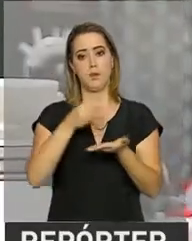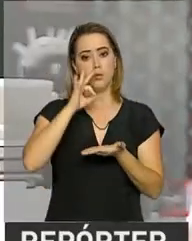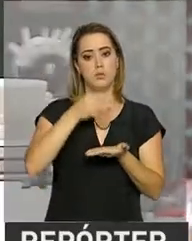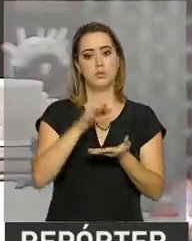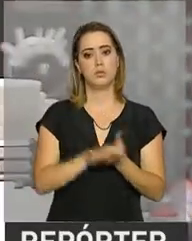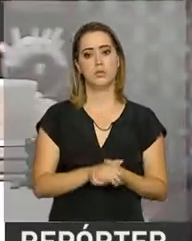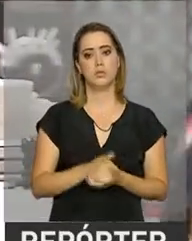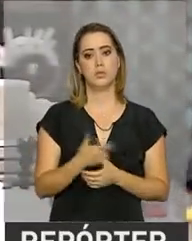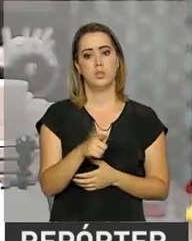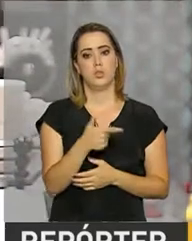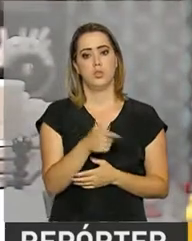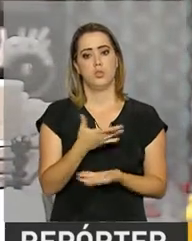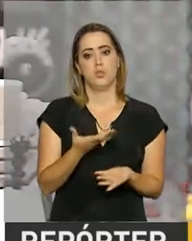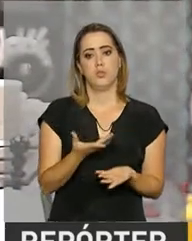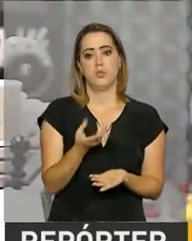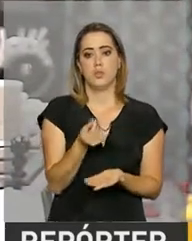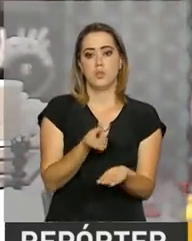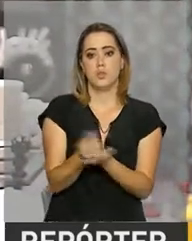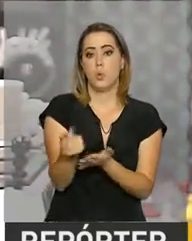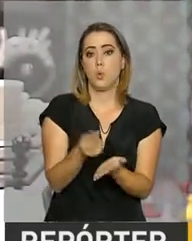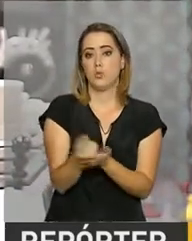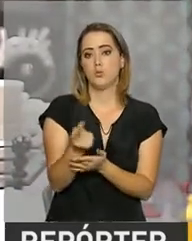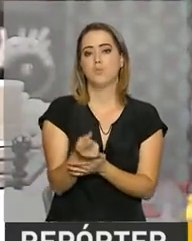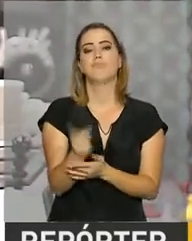esse recurso, dificilmente a gente conseguiria